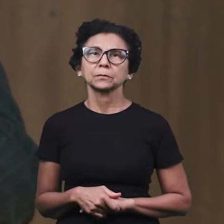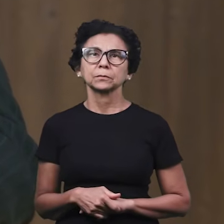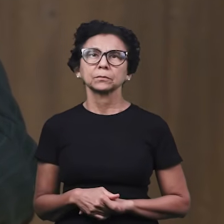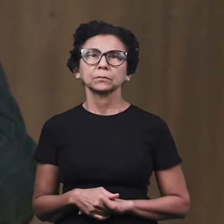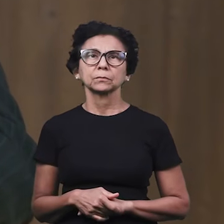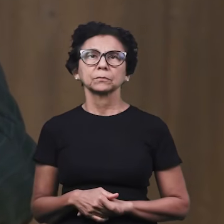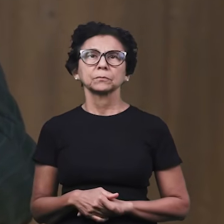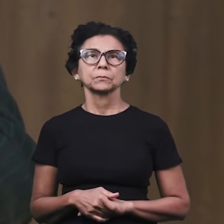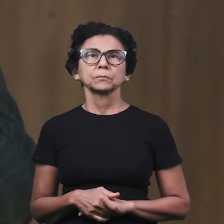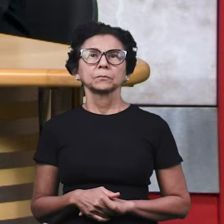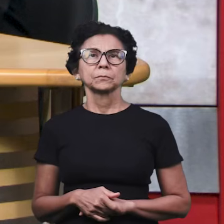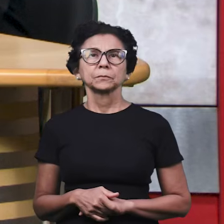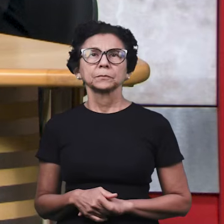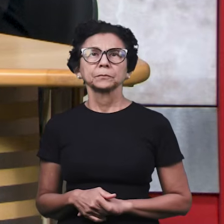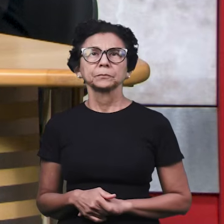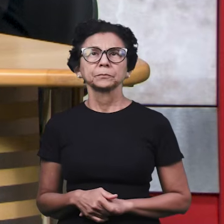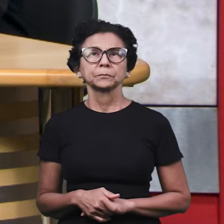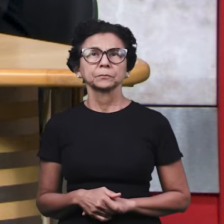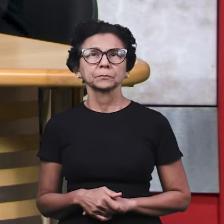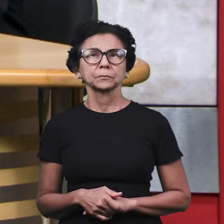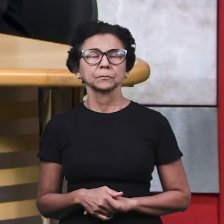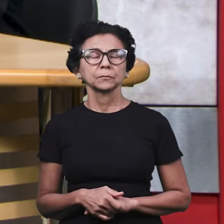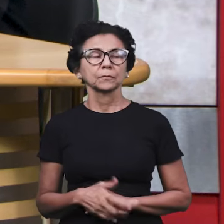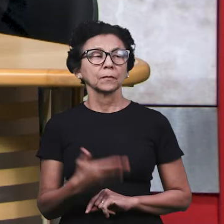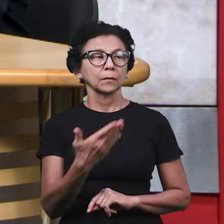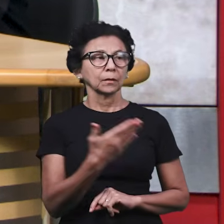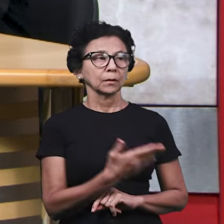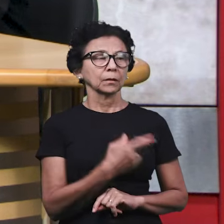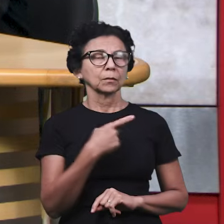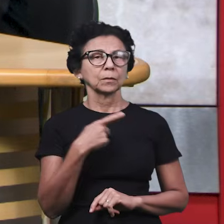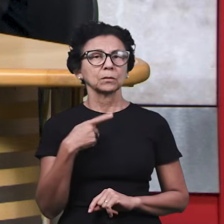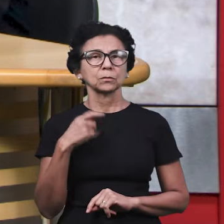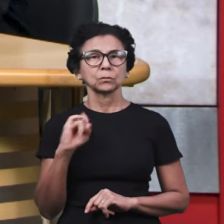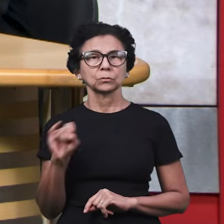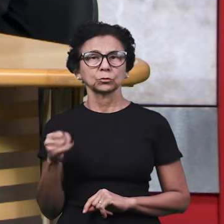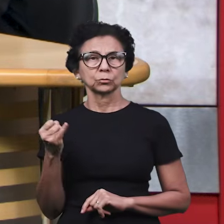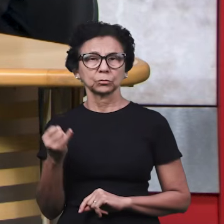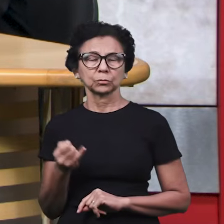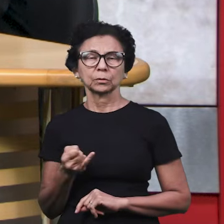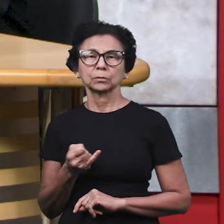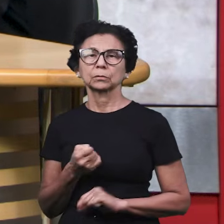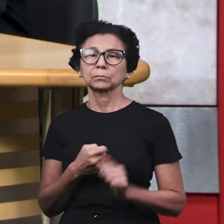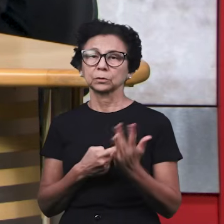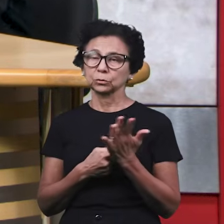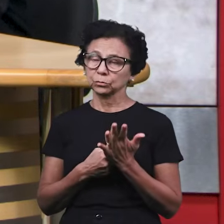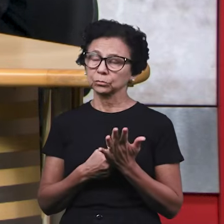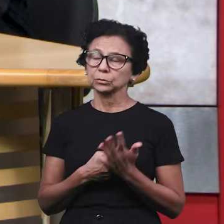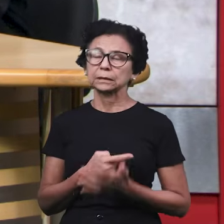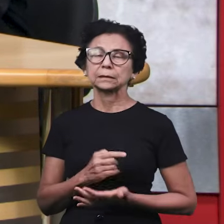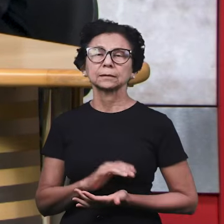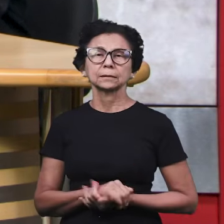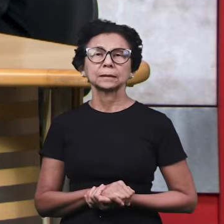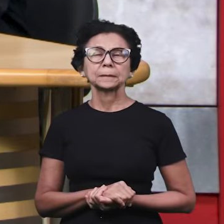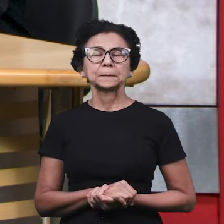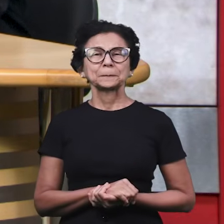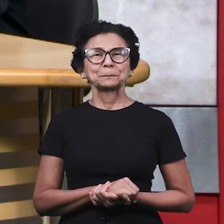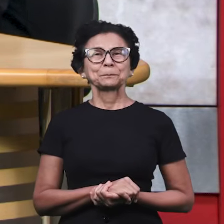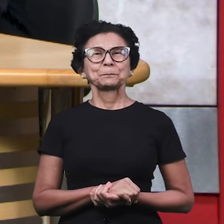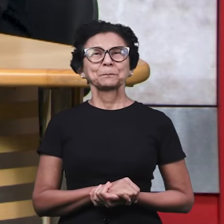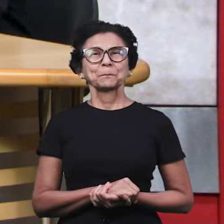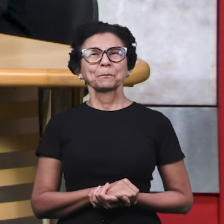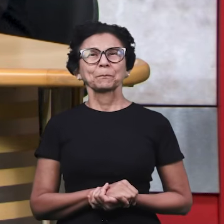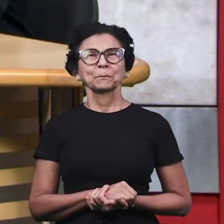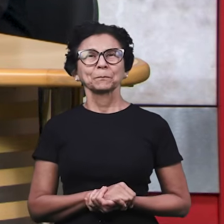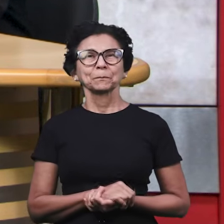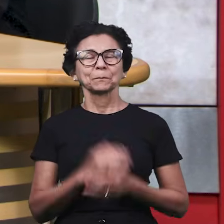aqui, eu, juntamente comigo, pastor João Carlos, que sempre nos ajuda, participa, juntos apresentamos